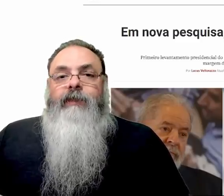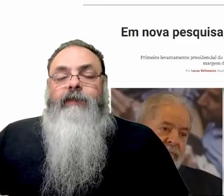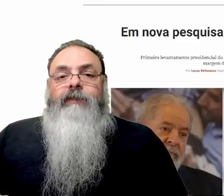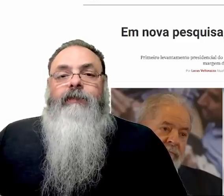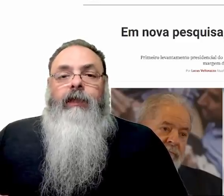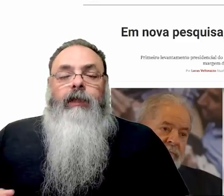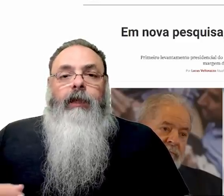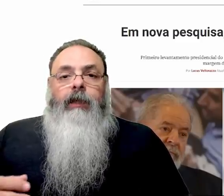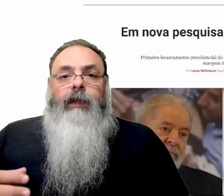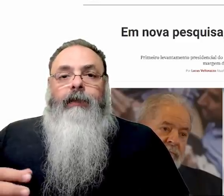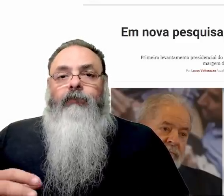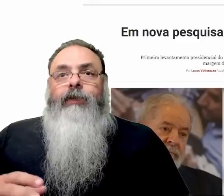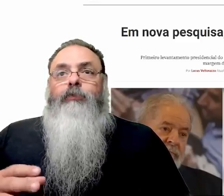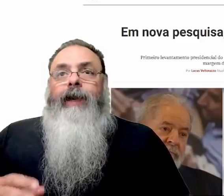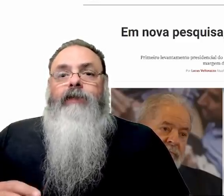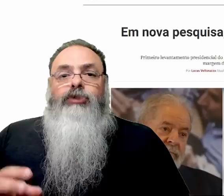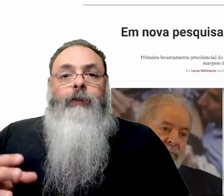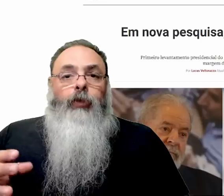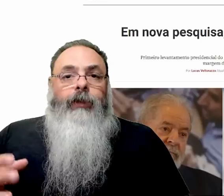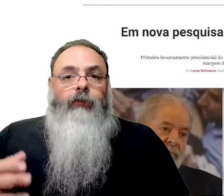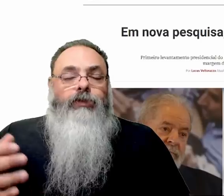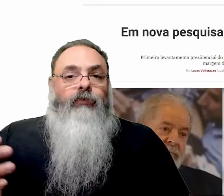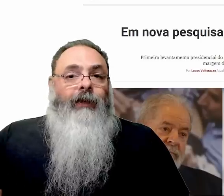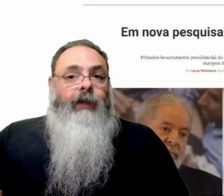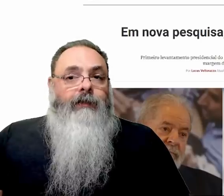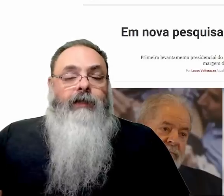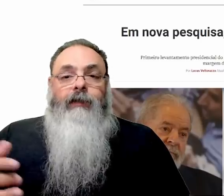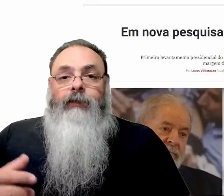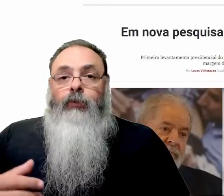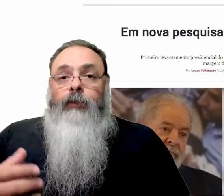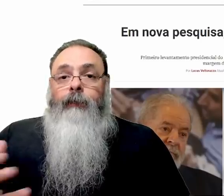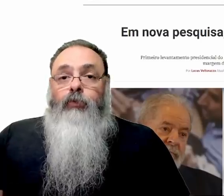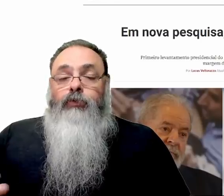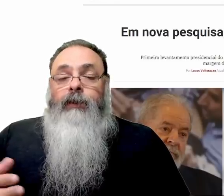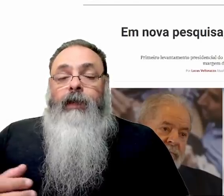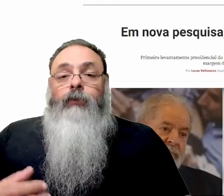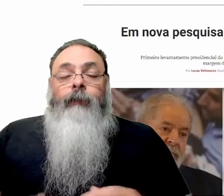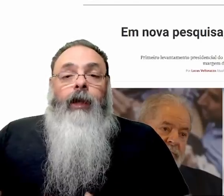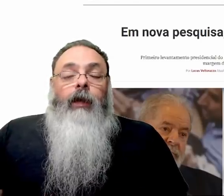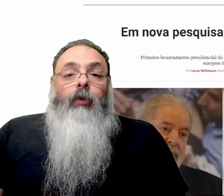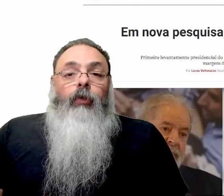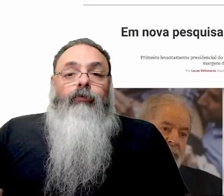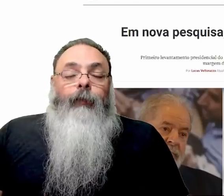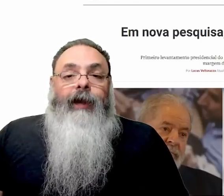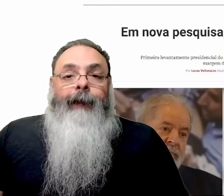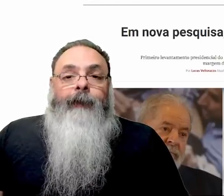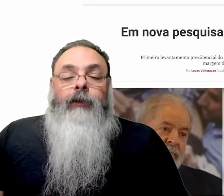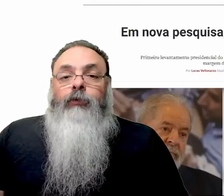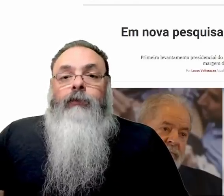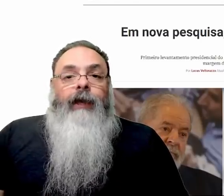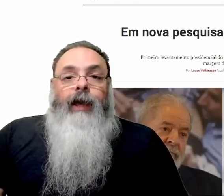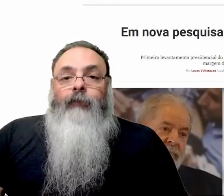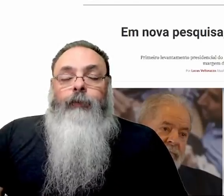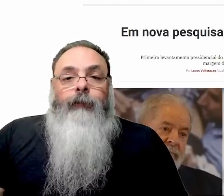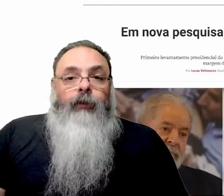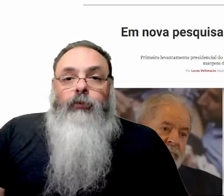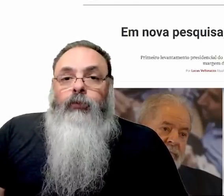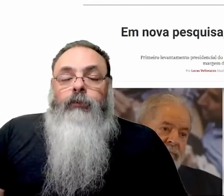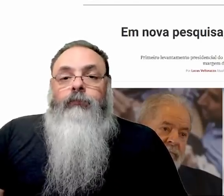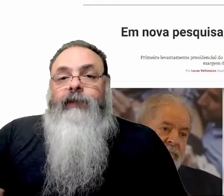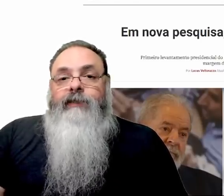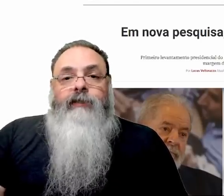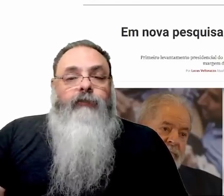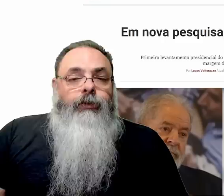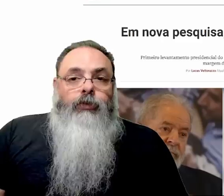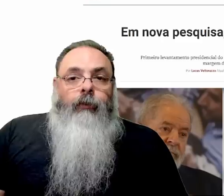padrão é as pesquisas têm cada vez mais diminuído a diferença entre Lula e bolsonaro houve uma época que o mundo ganharam no